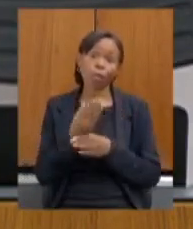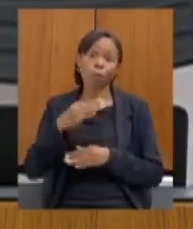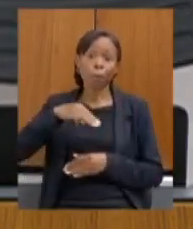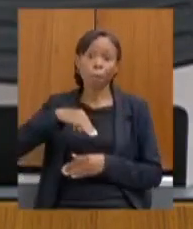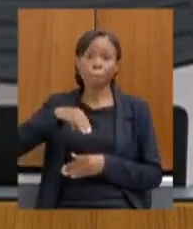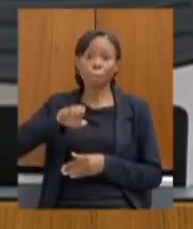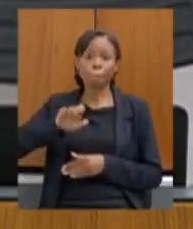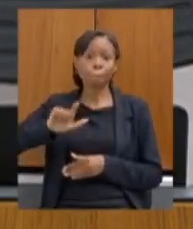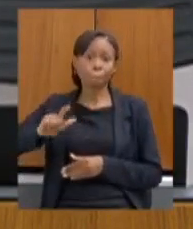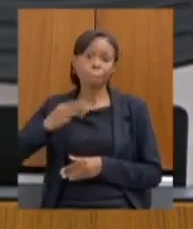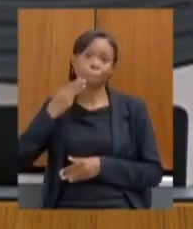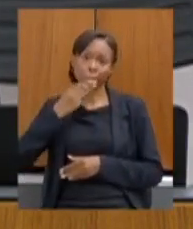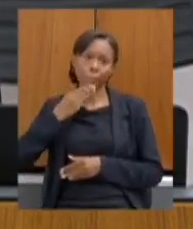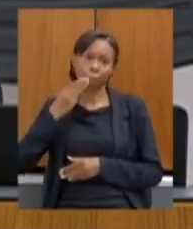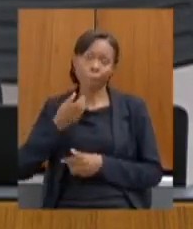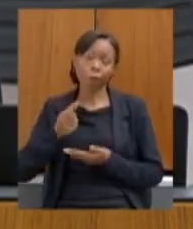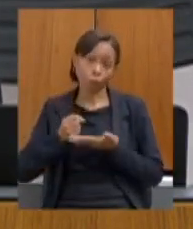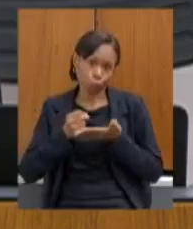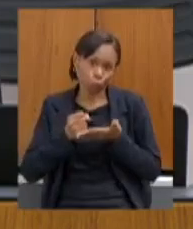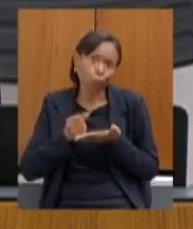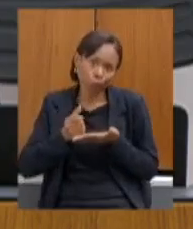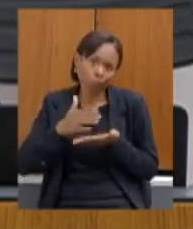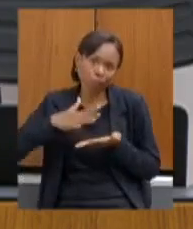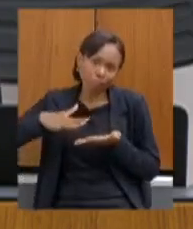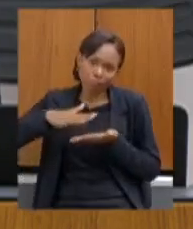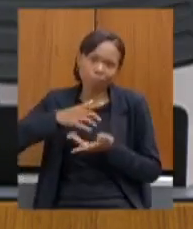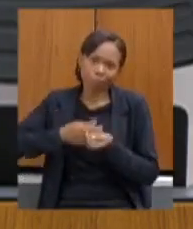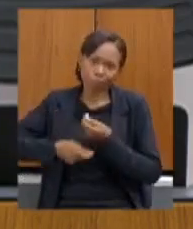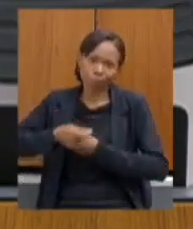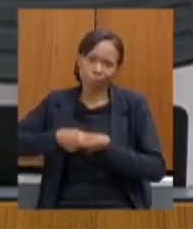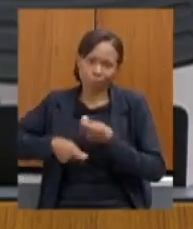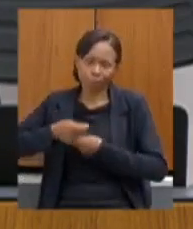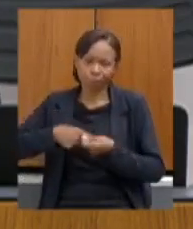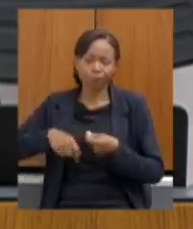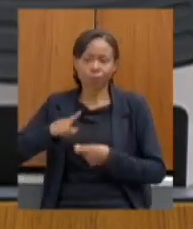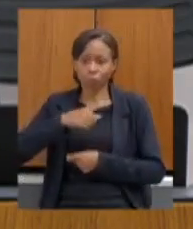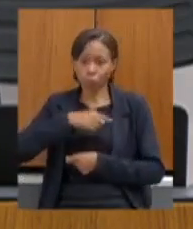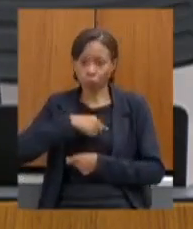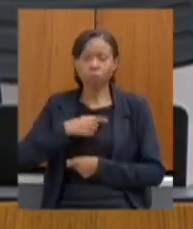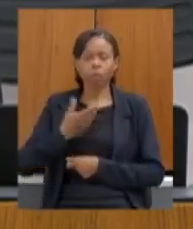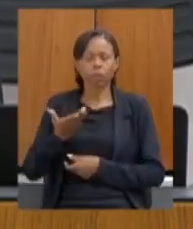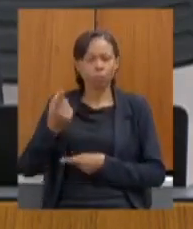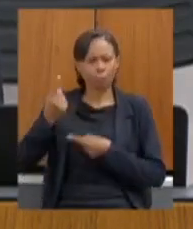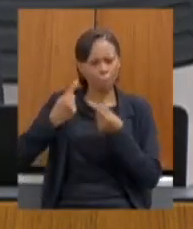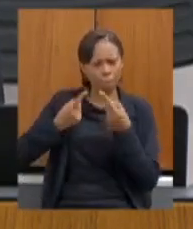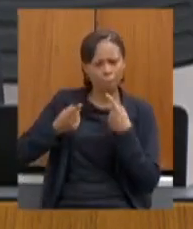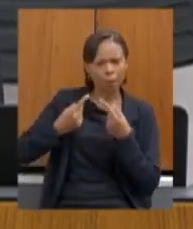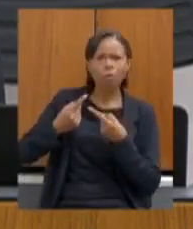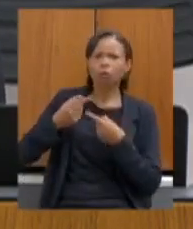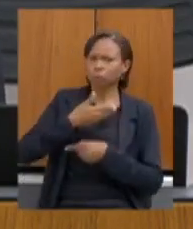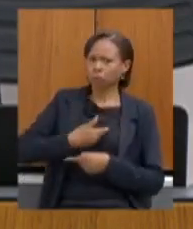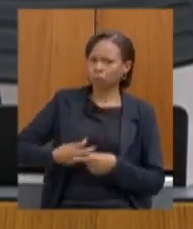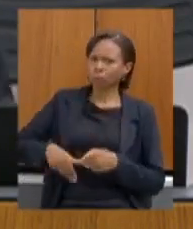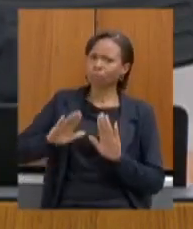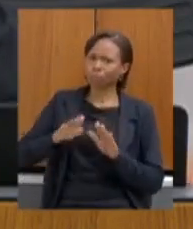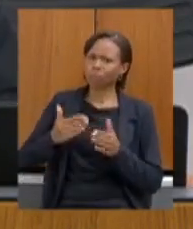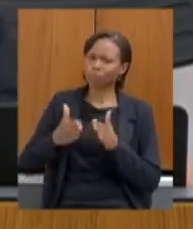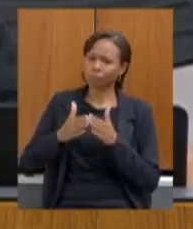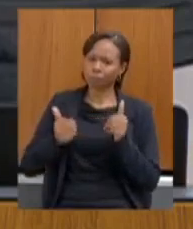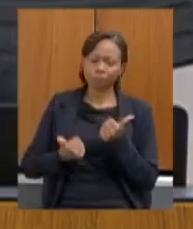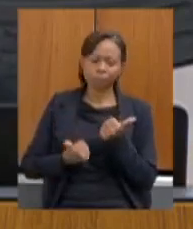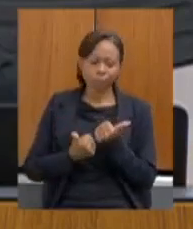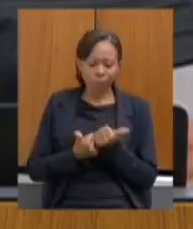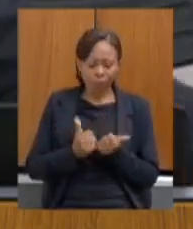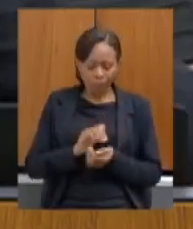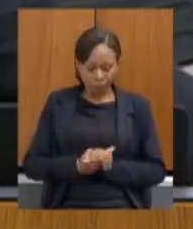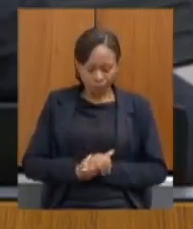muito a nossa economia e que a gente tem levado isso, debatido isso lá e pedido apoio. Então, muito